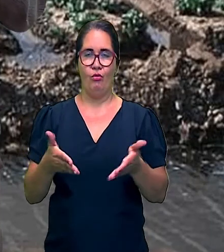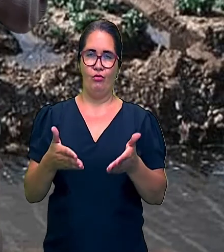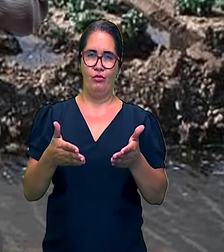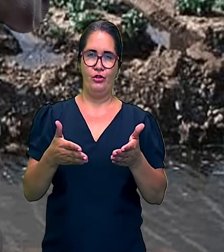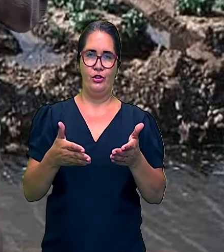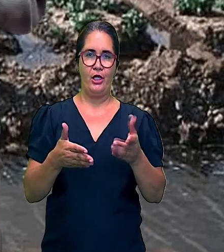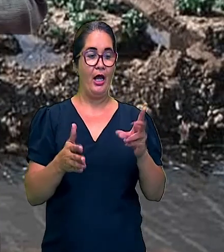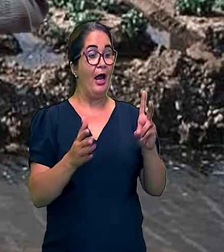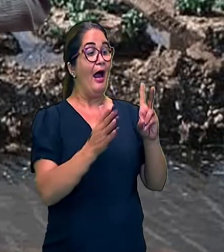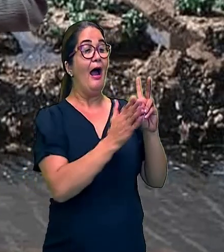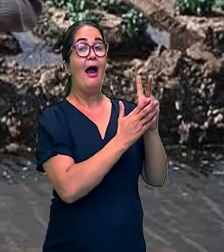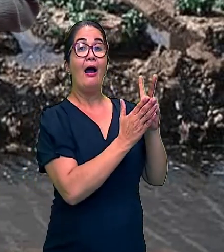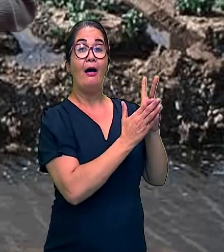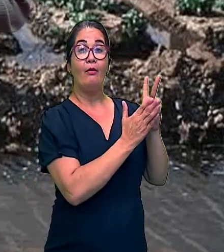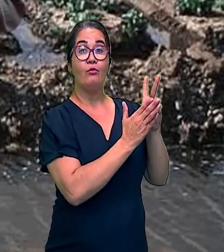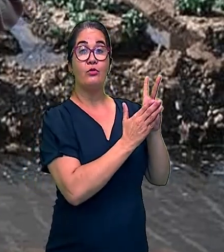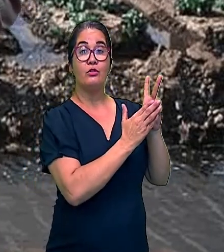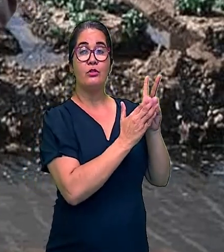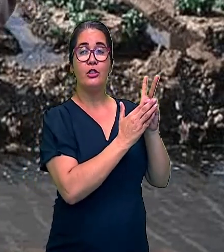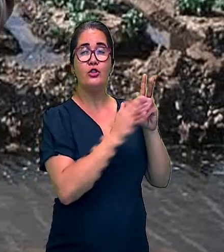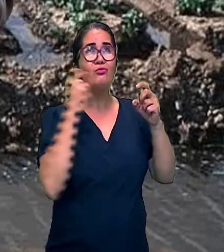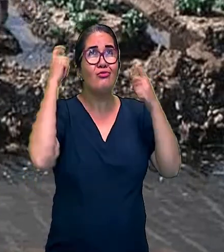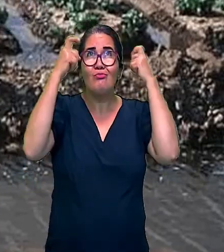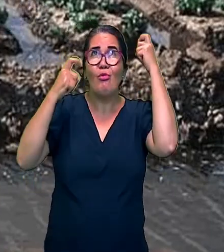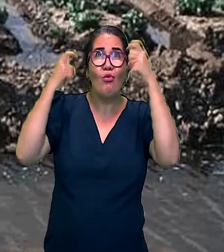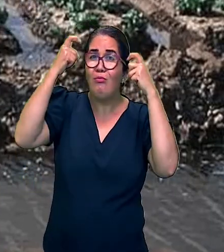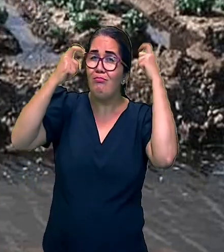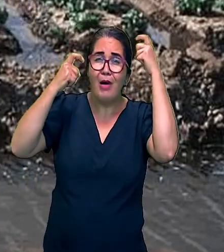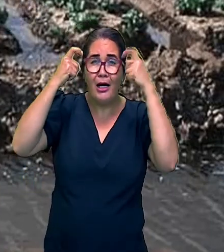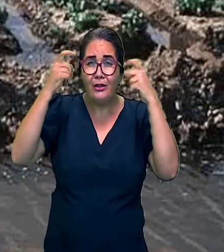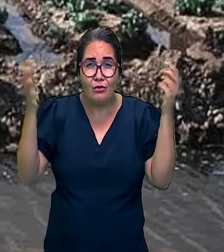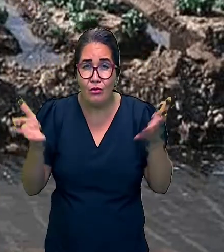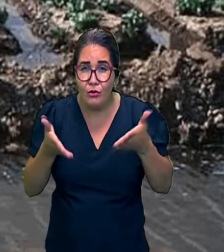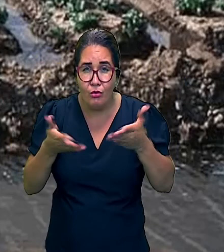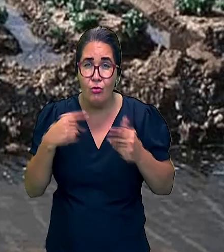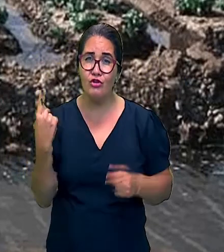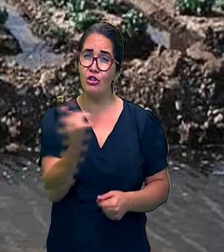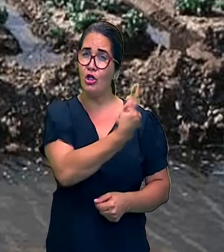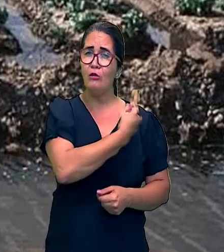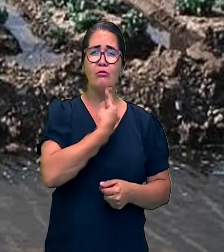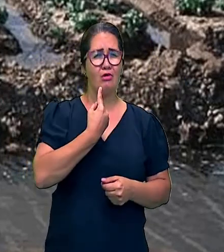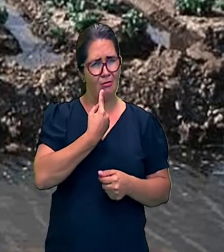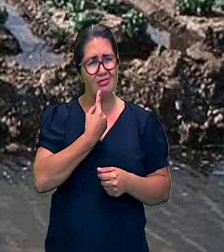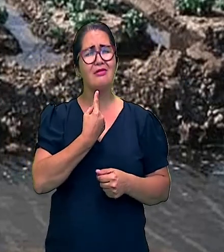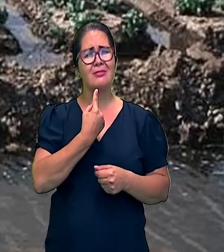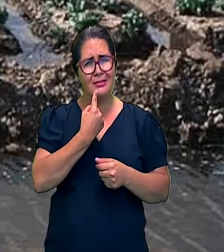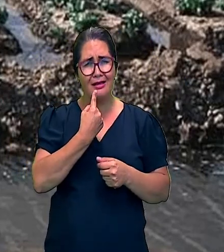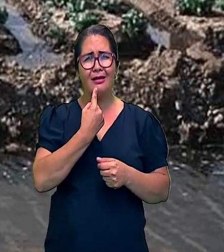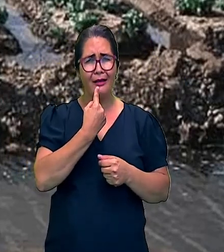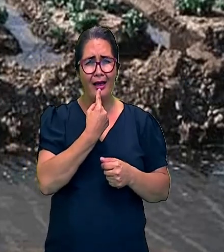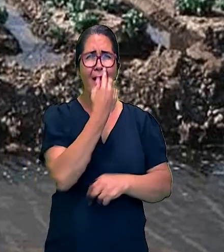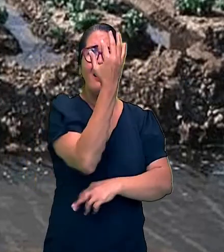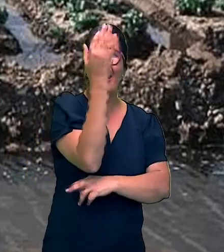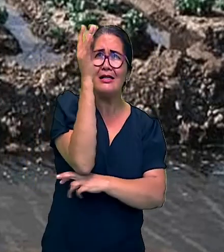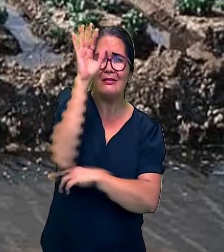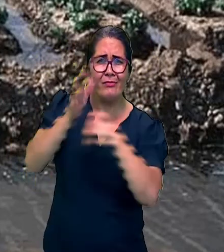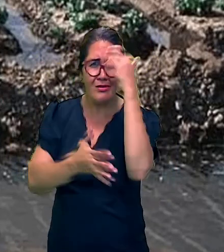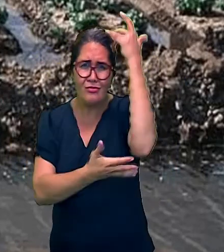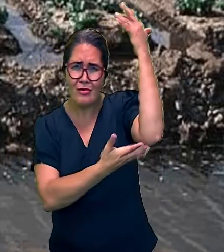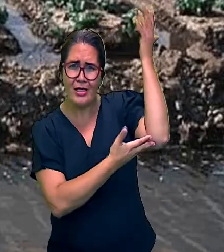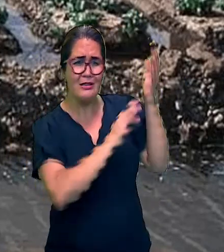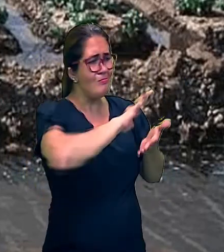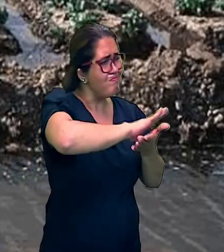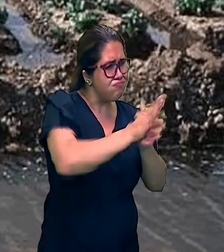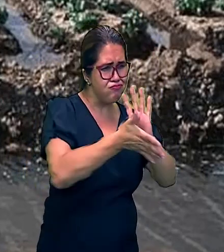é a preservação da natureza. Bom, como está aqui a imagem, ao fundo, o aumento da quantidade